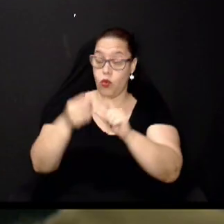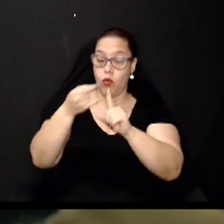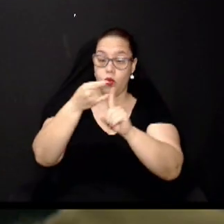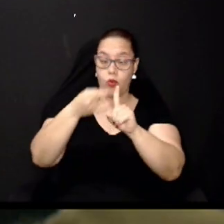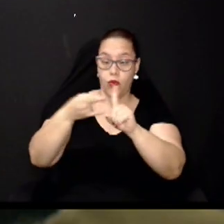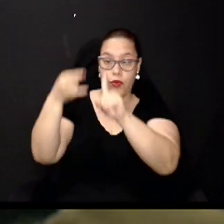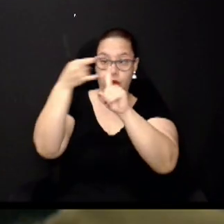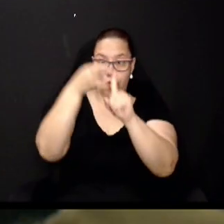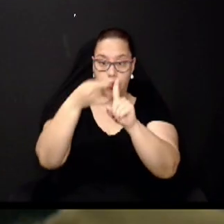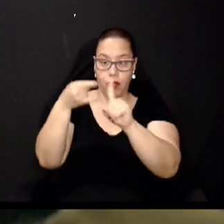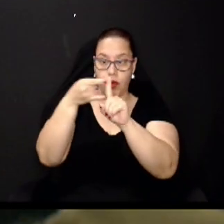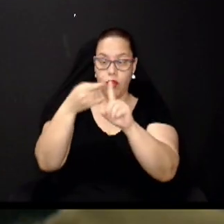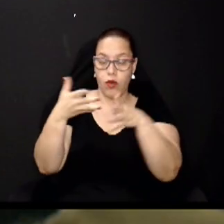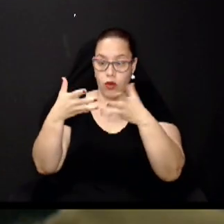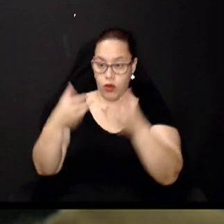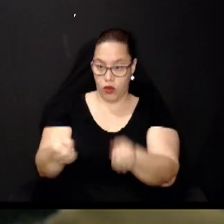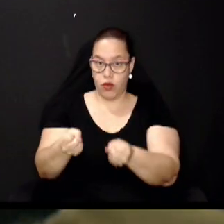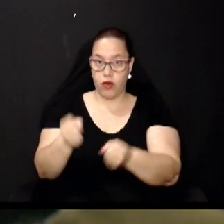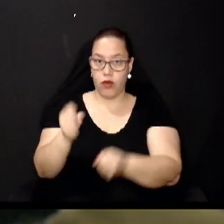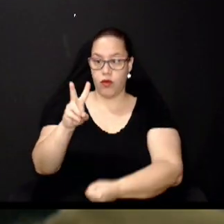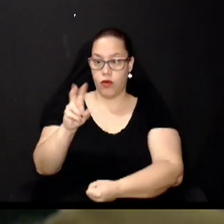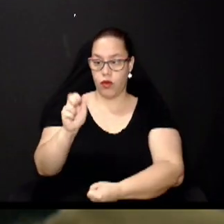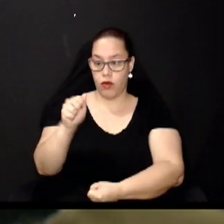receber a Vanessa